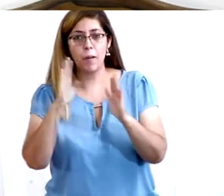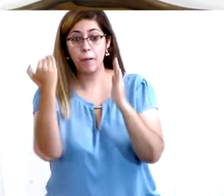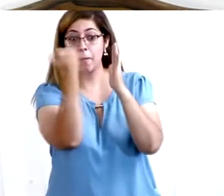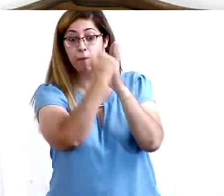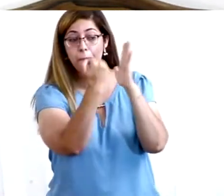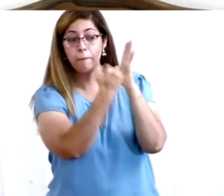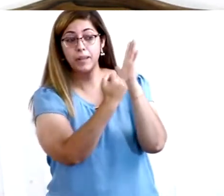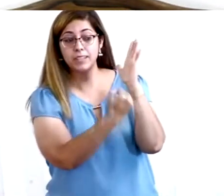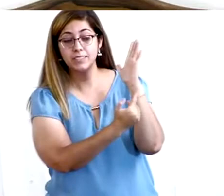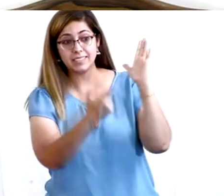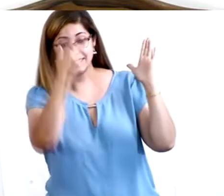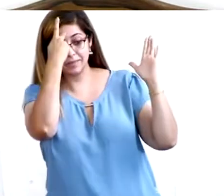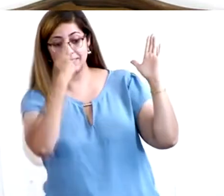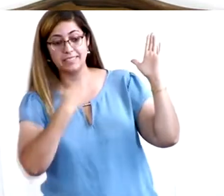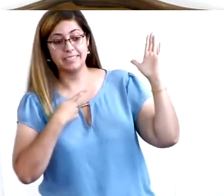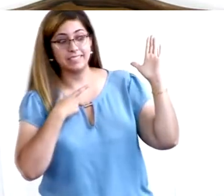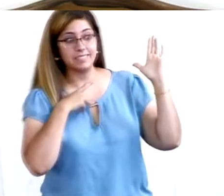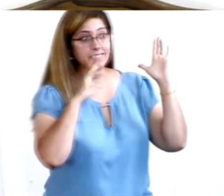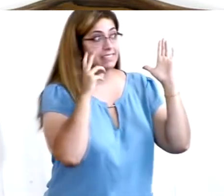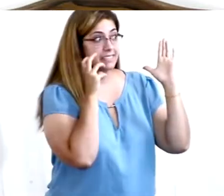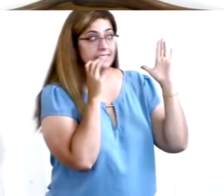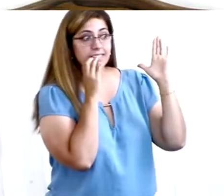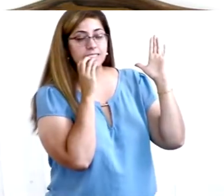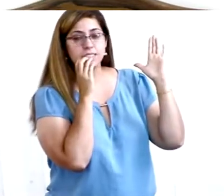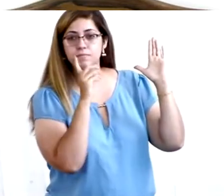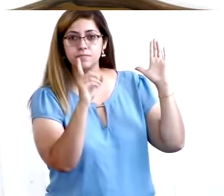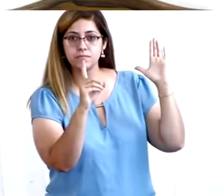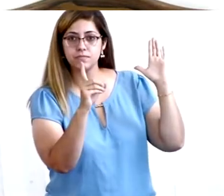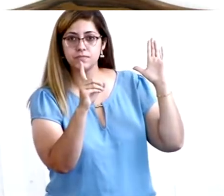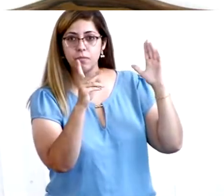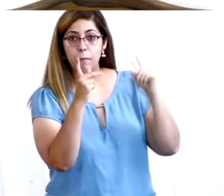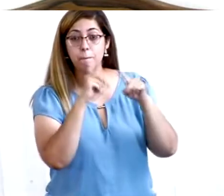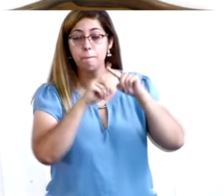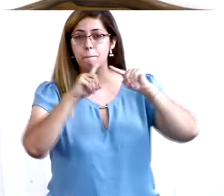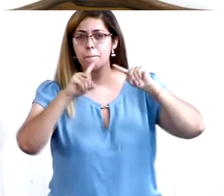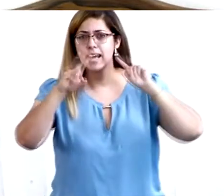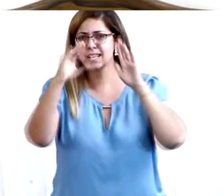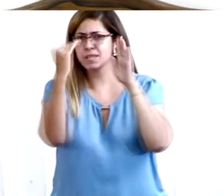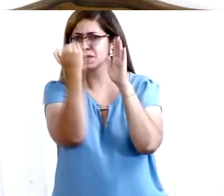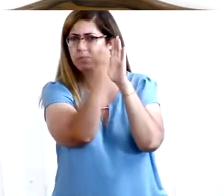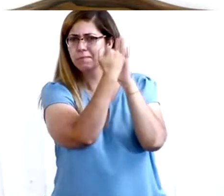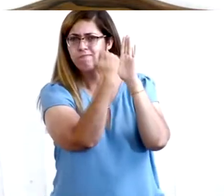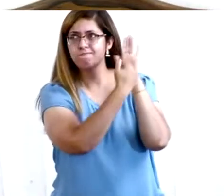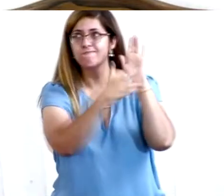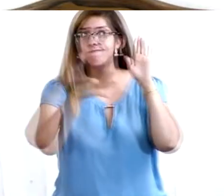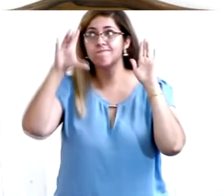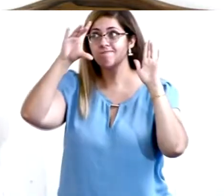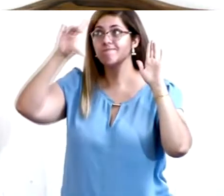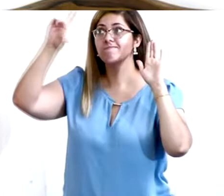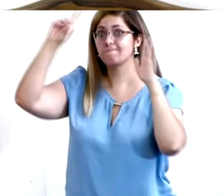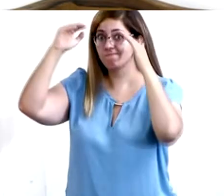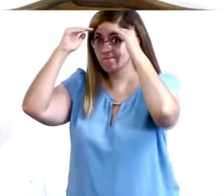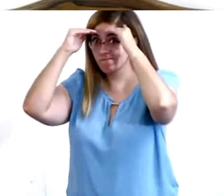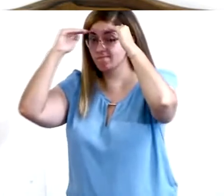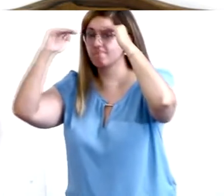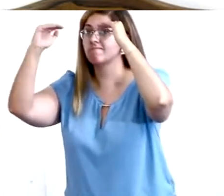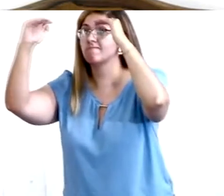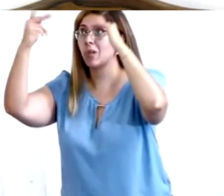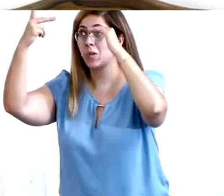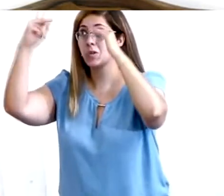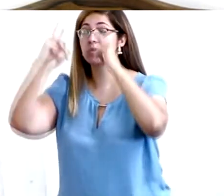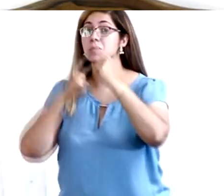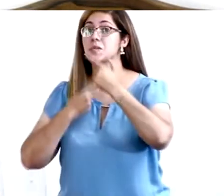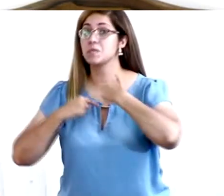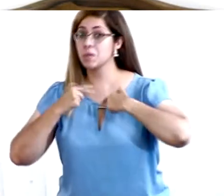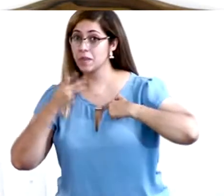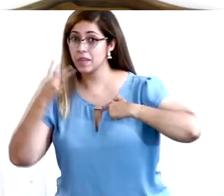são os teus planos? Abra o olho que eu preciso ver, abra o entendimento que eu preciso entender, põe